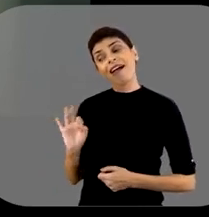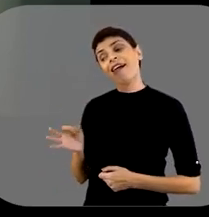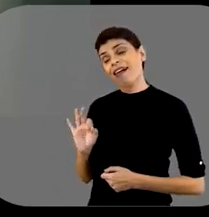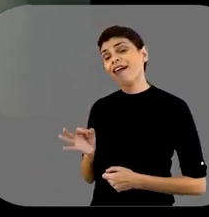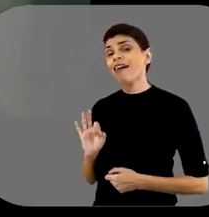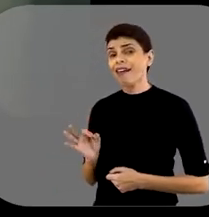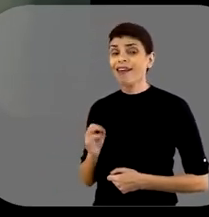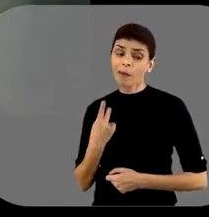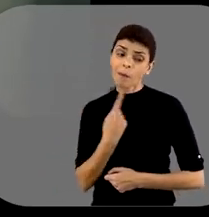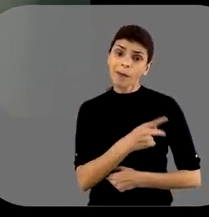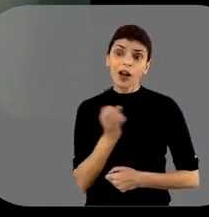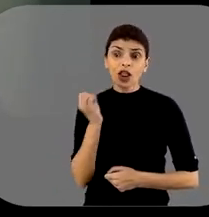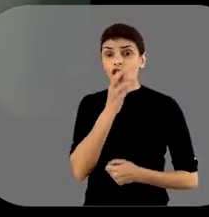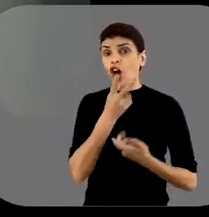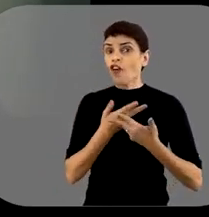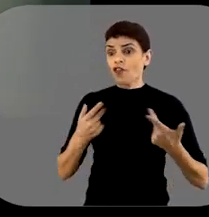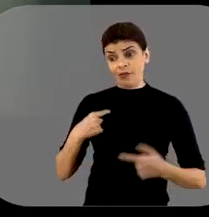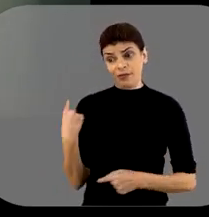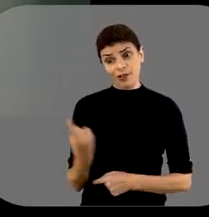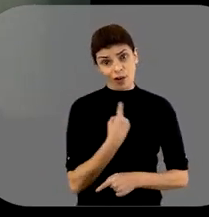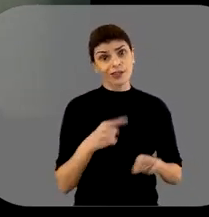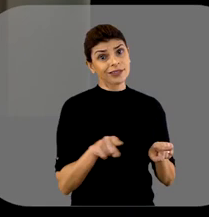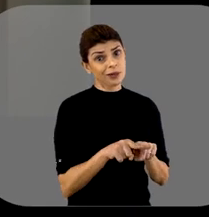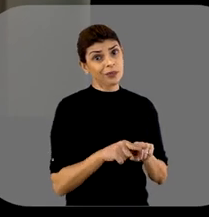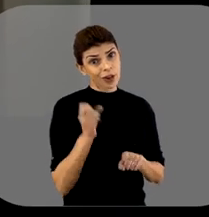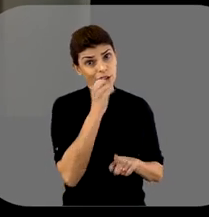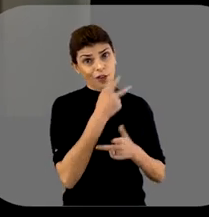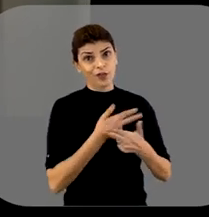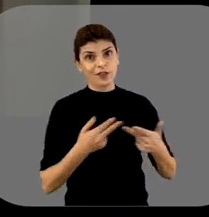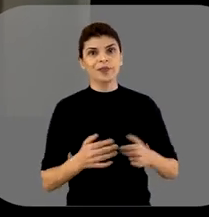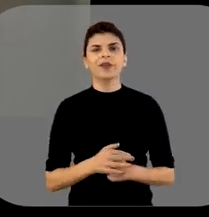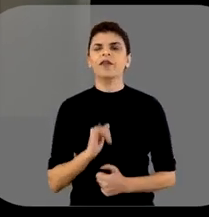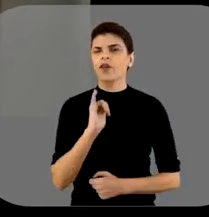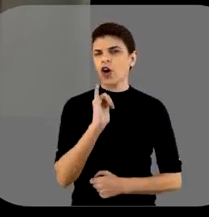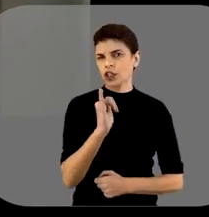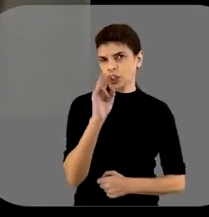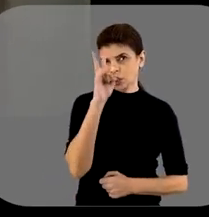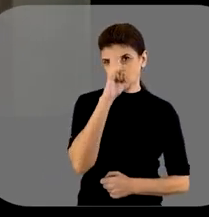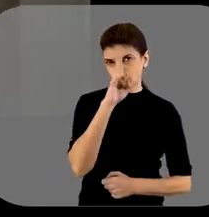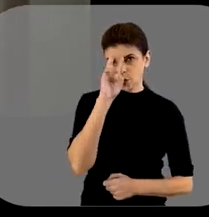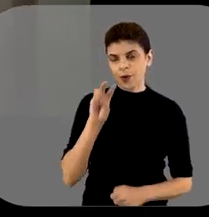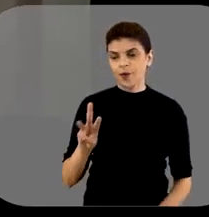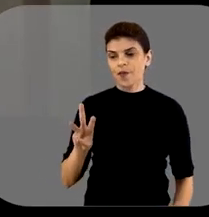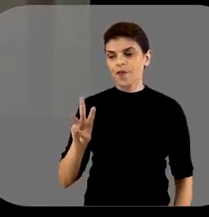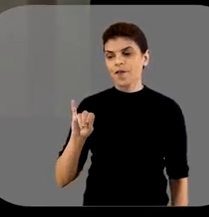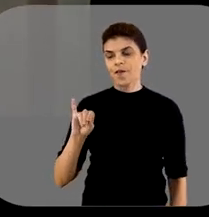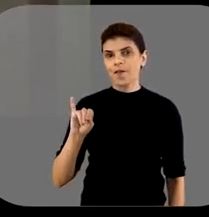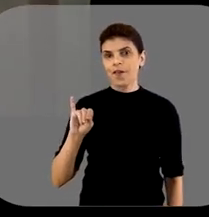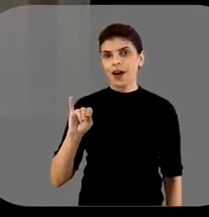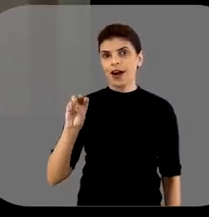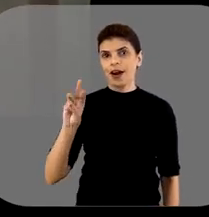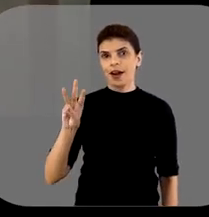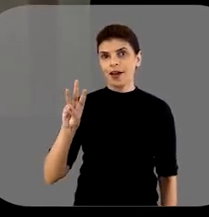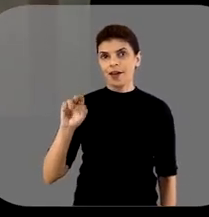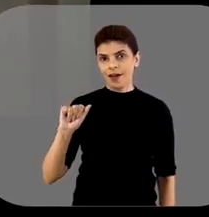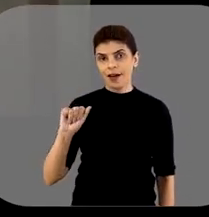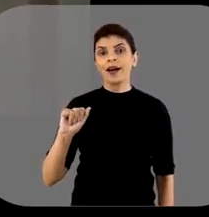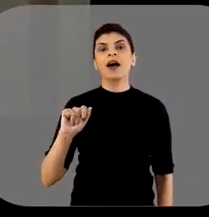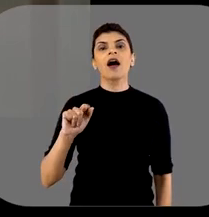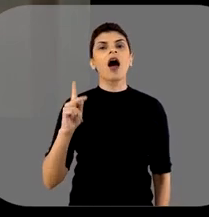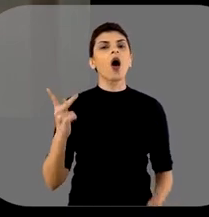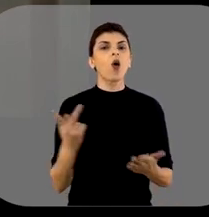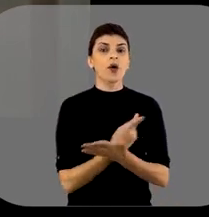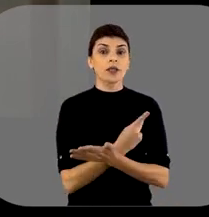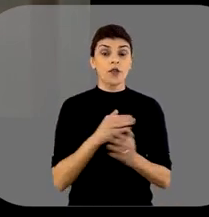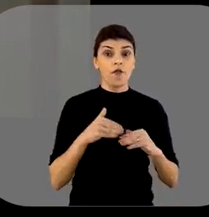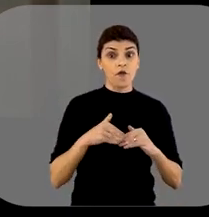Deve ser. Porque para eles é novidade, para nós também. Eu vou contar uma história dos Waiwai, que para mim é uma história muito importante, assim, que aconteceu